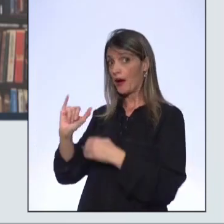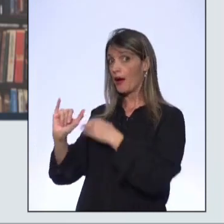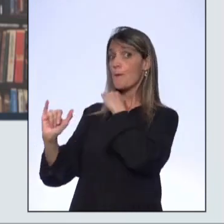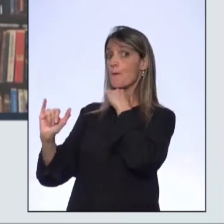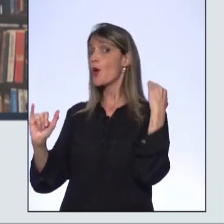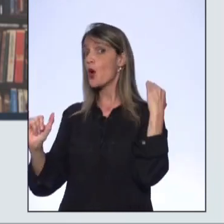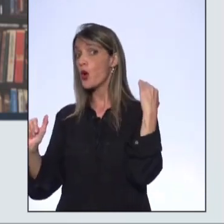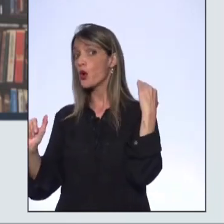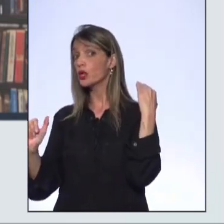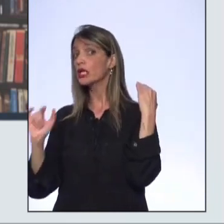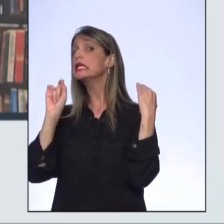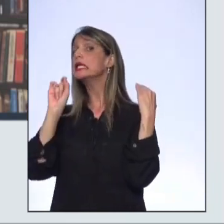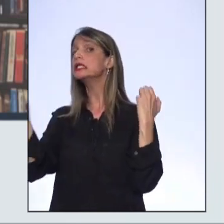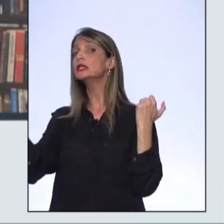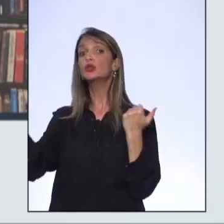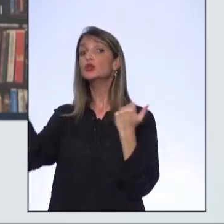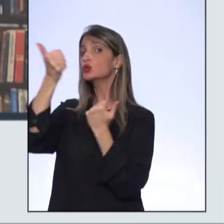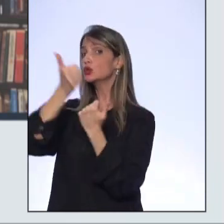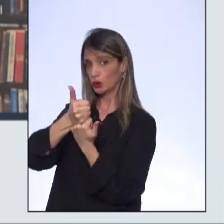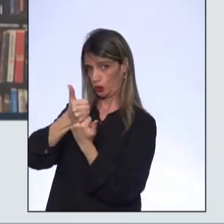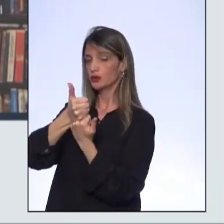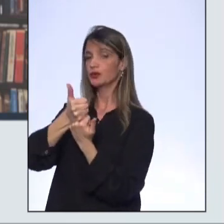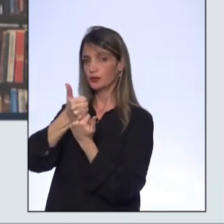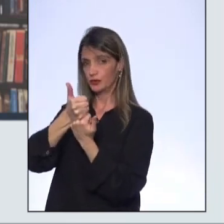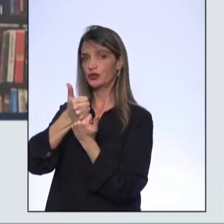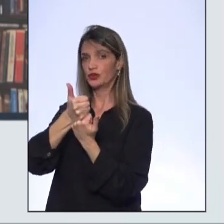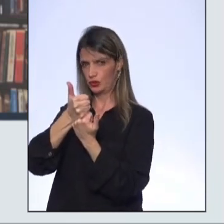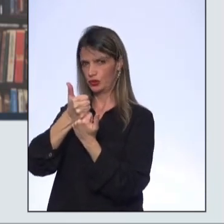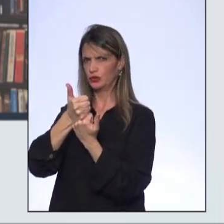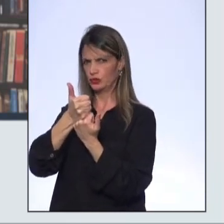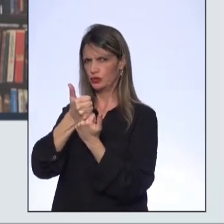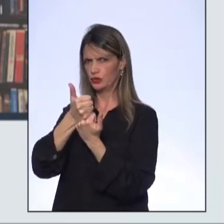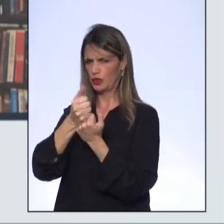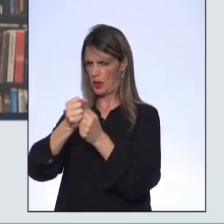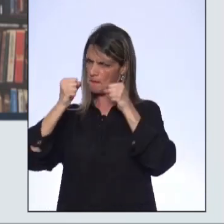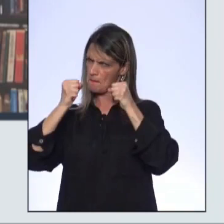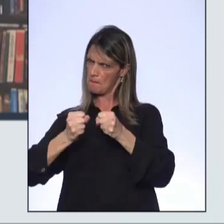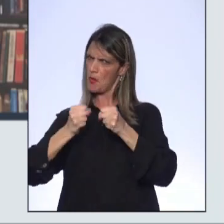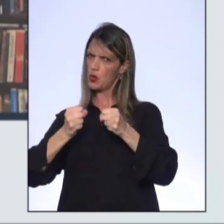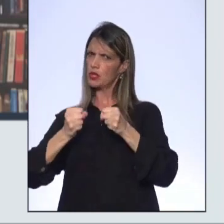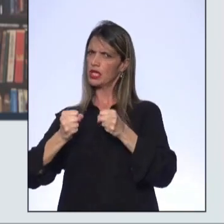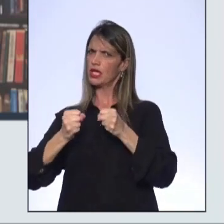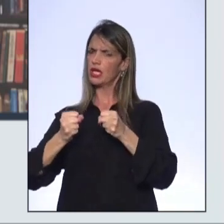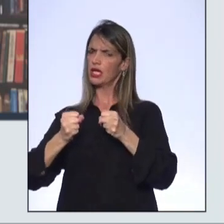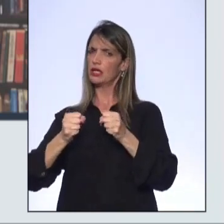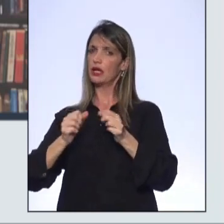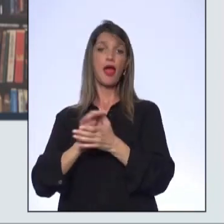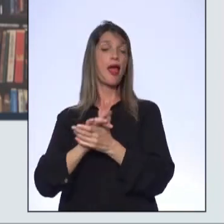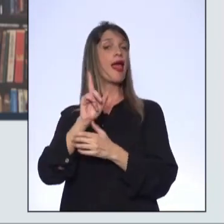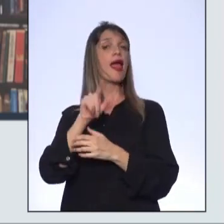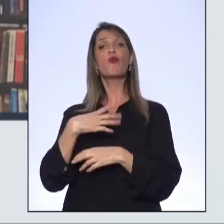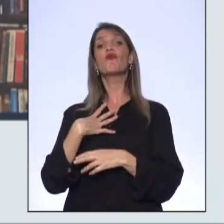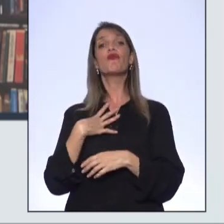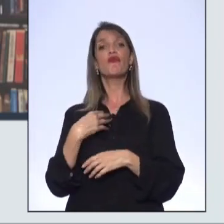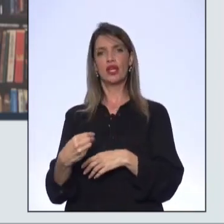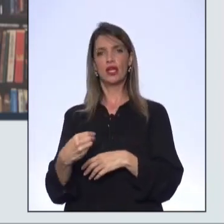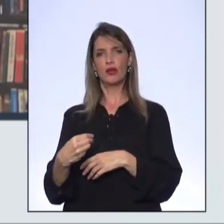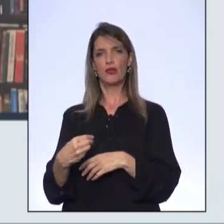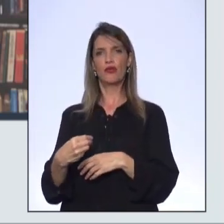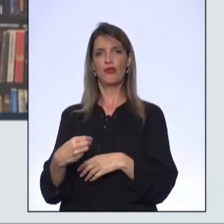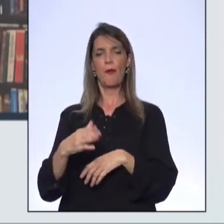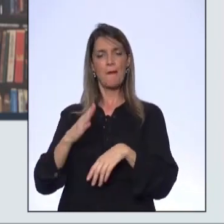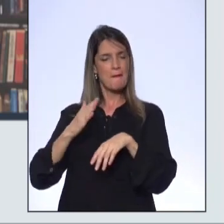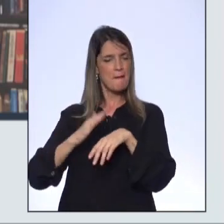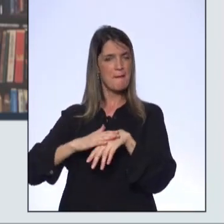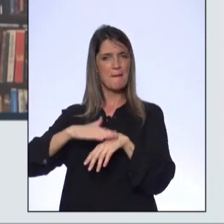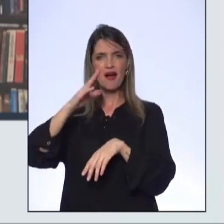quem vai herdar toda essa possibilidade de exercer o poder sobre o restante da família é o primogênito, o filho mais velho.